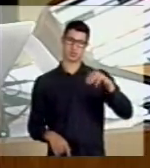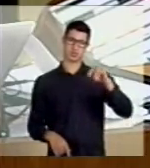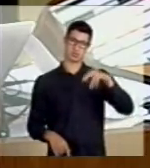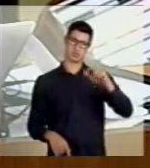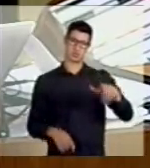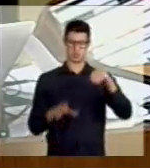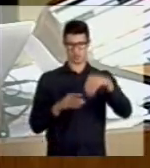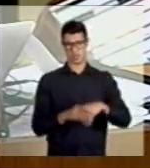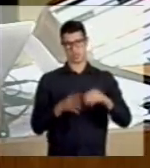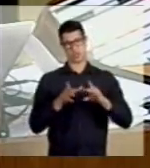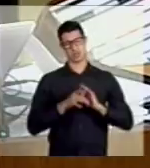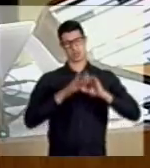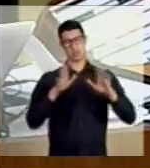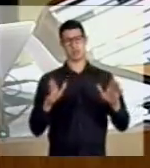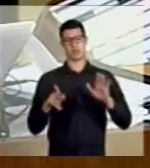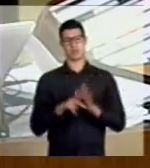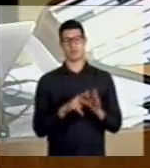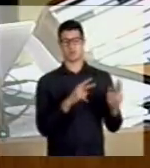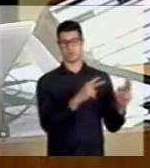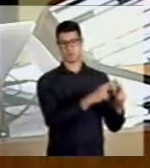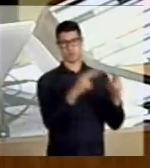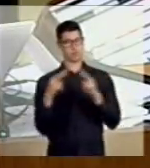âmbito da disponibilidade das partes.